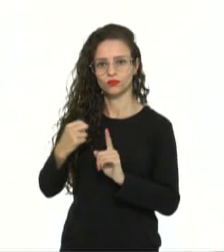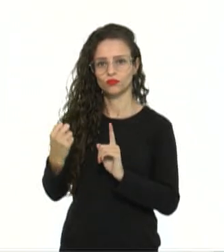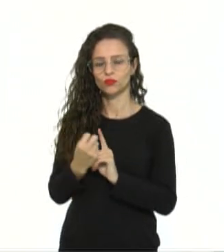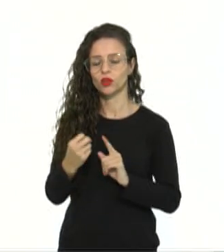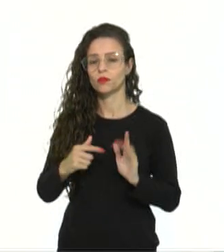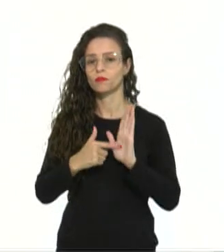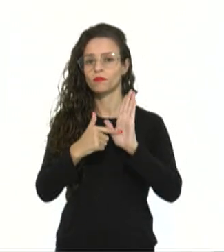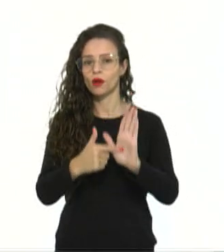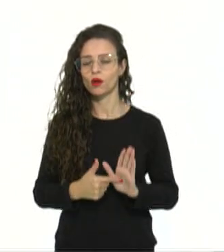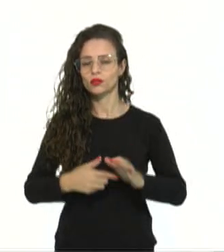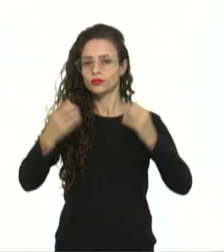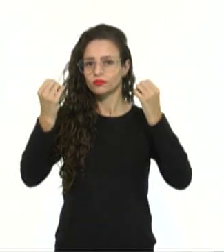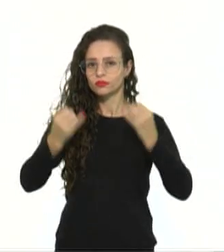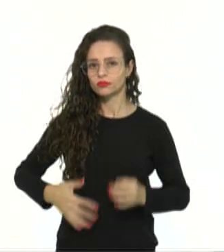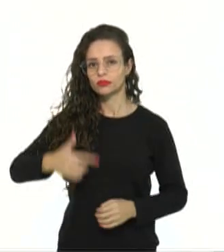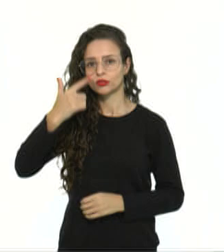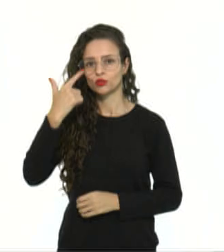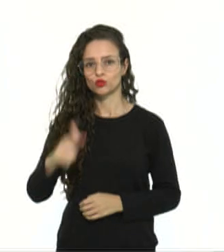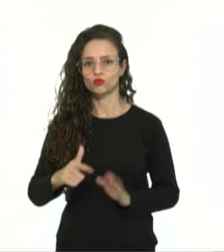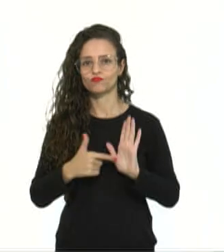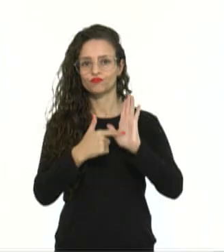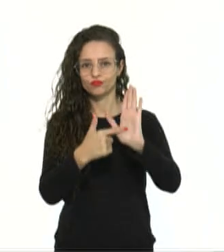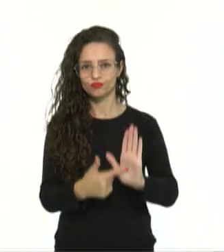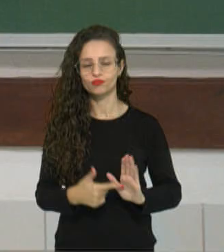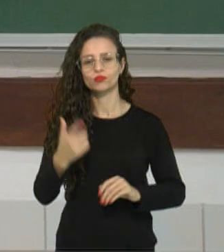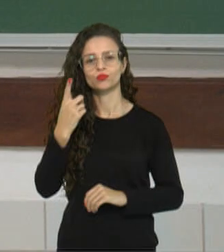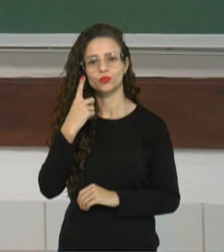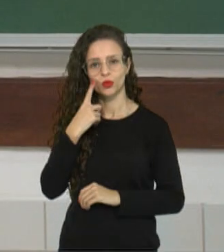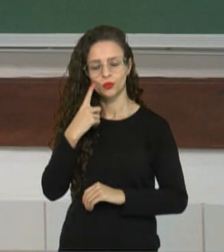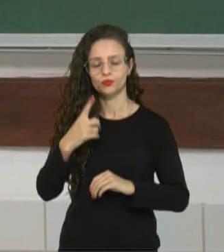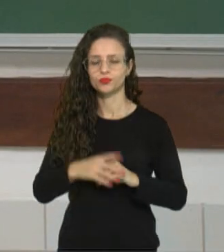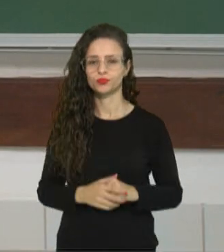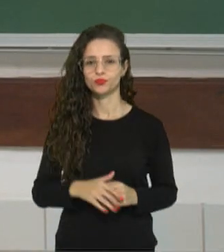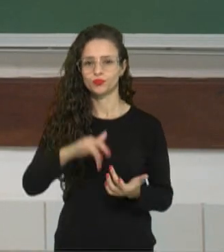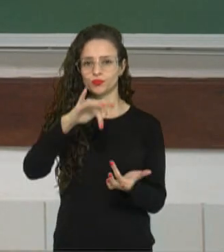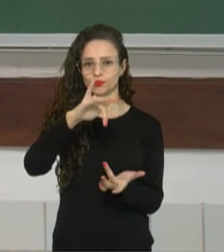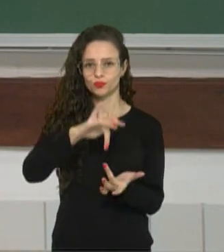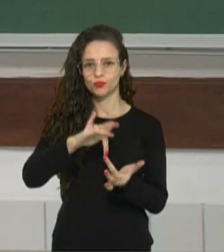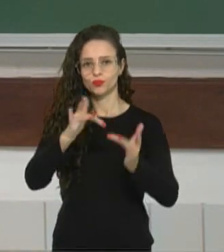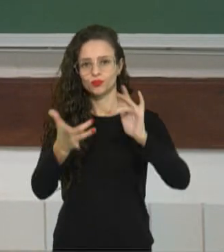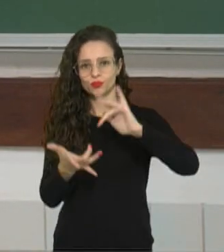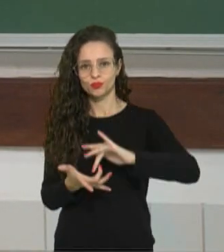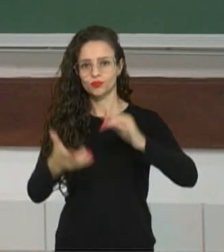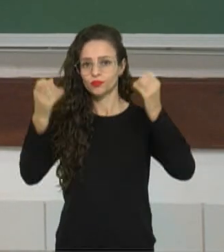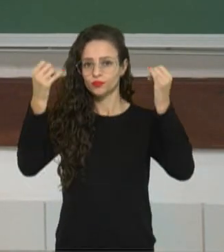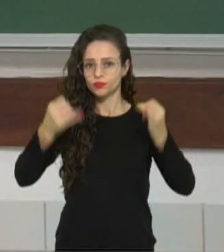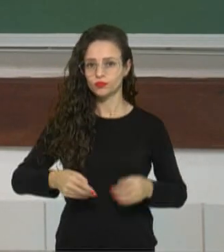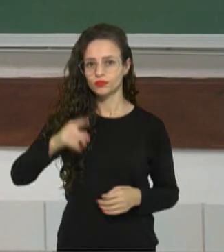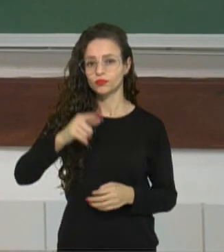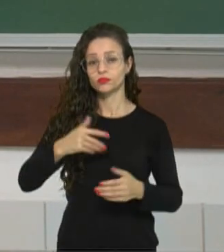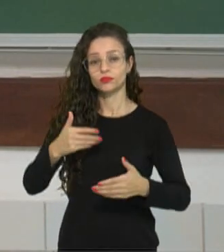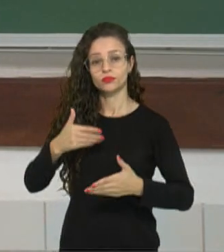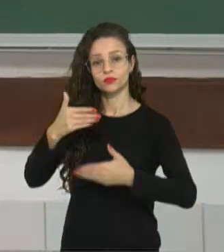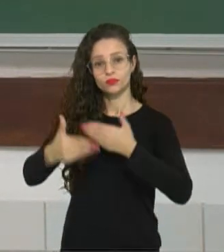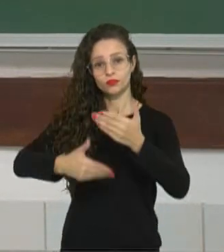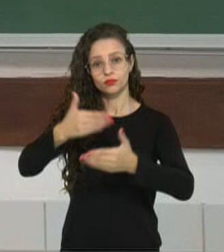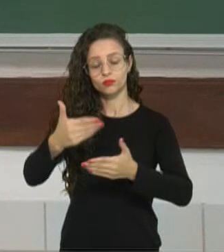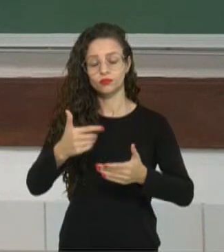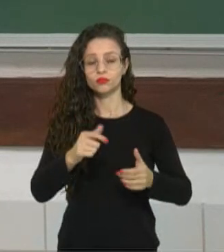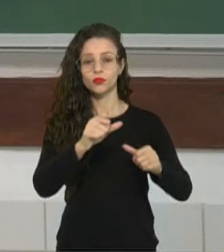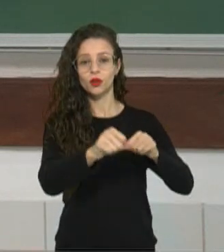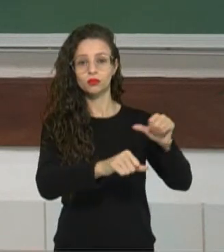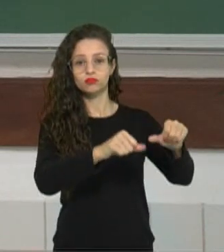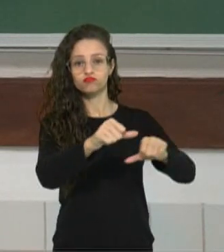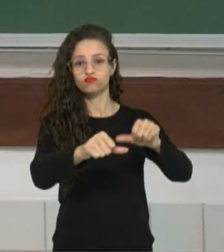uma redefinição do papel do Estado. Então, veja. Nós falamos de globalização, falamos que ela é um processo e que ela altera